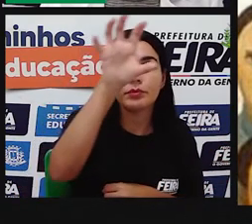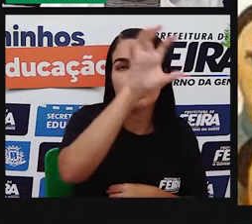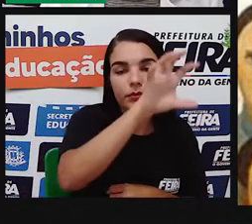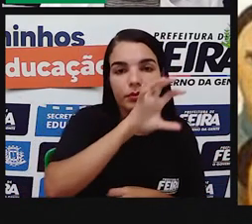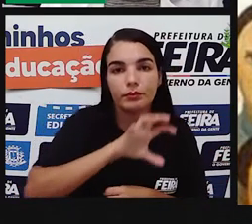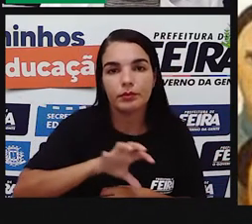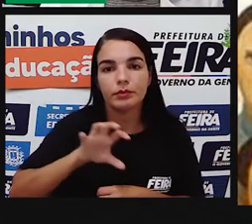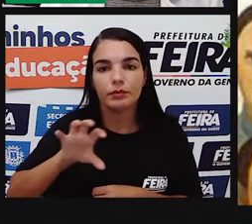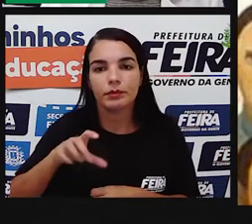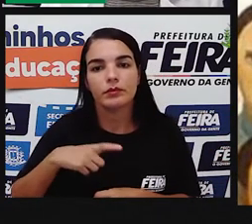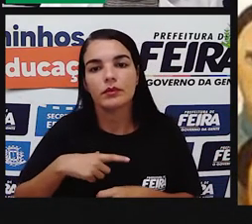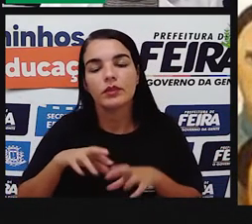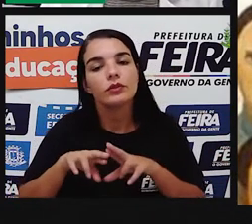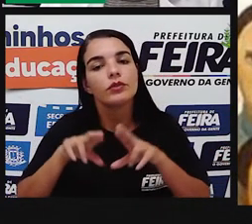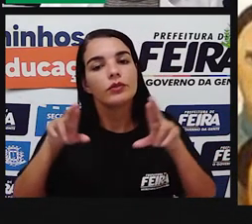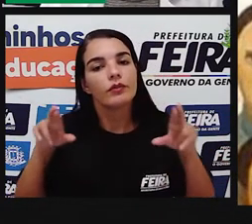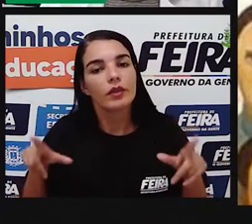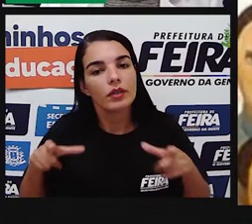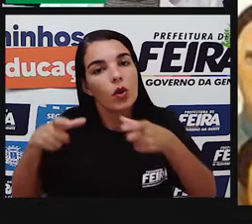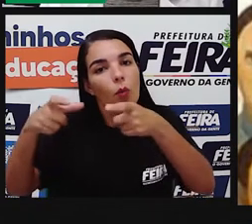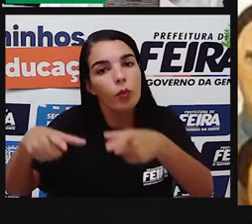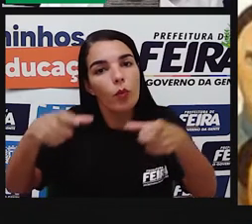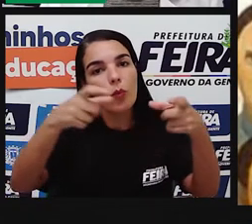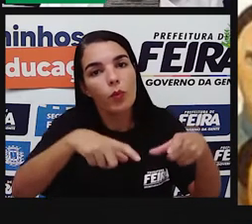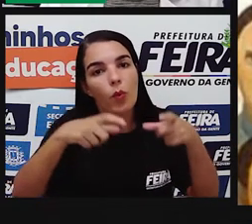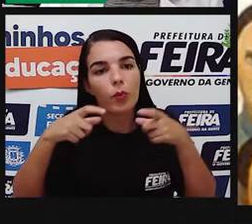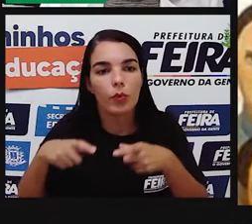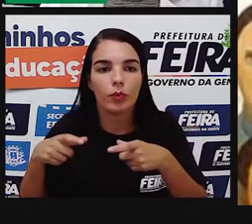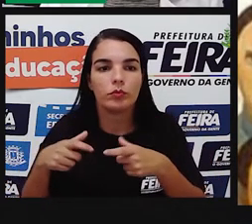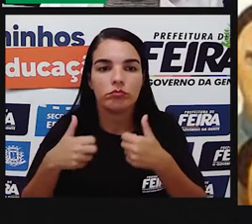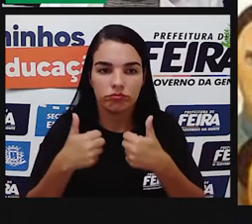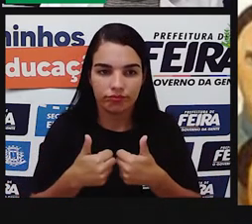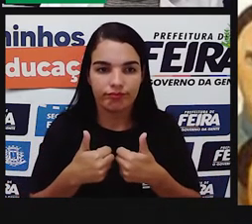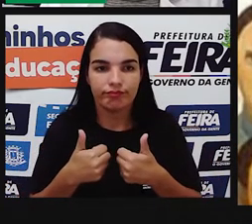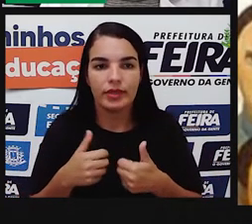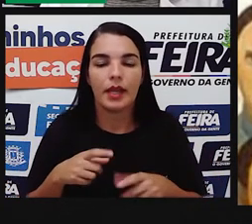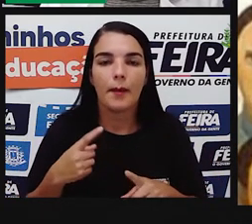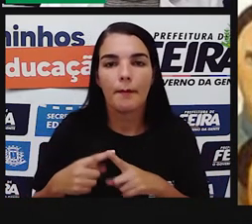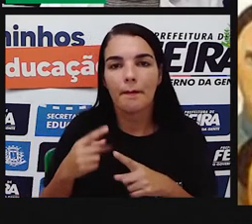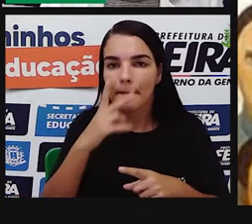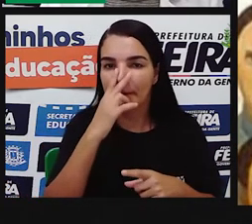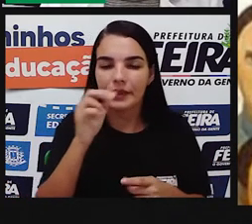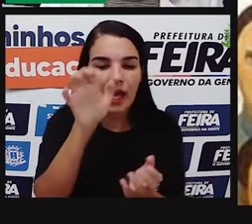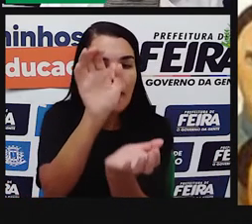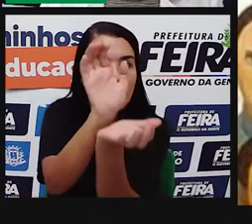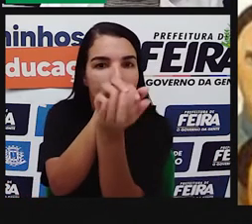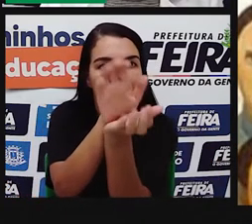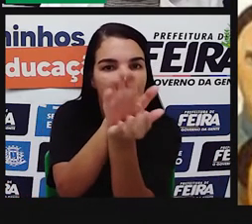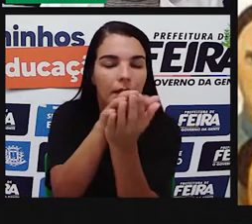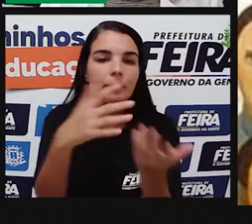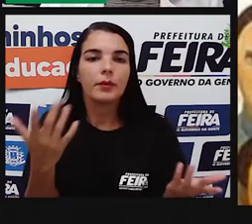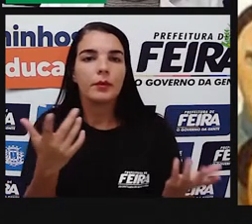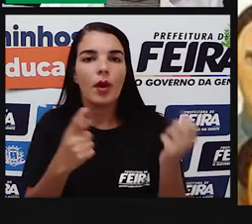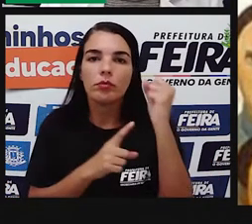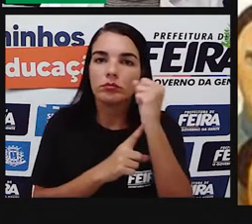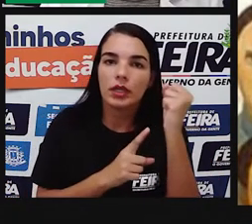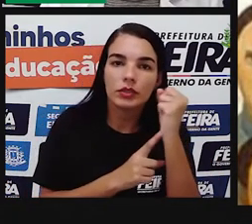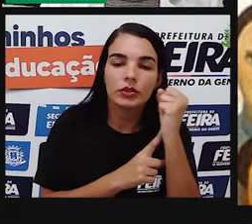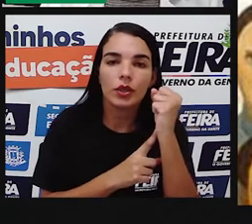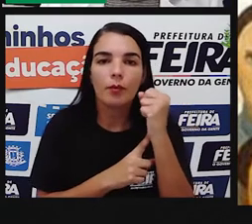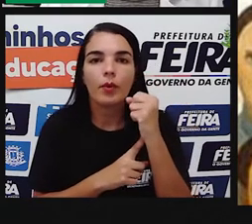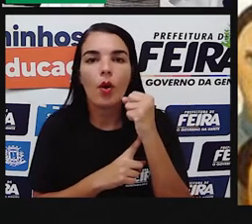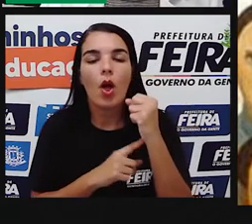regional. Não é? Na região como Alagoas, Pernambuco, Sergipe, mandioca é muito conhecida